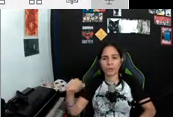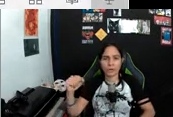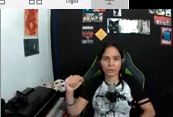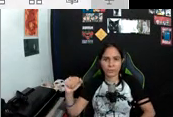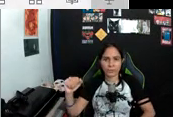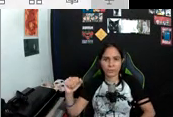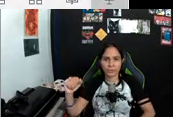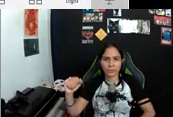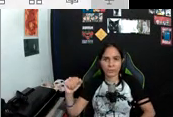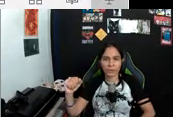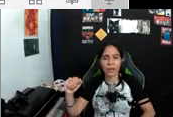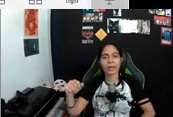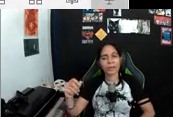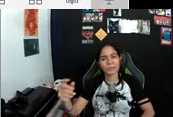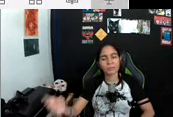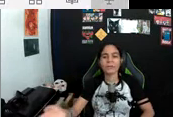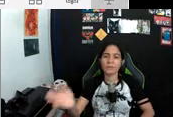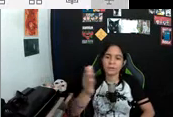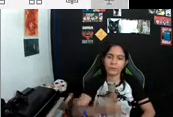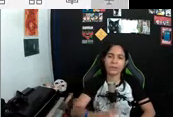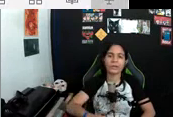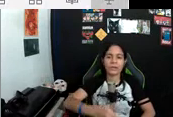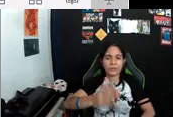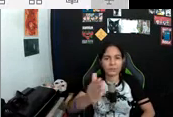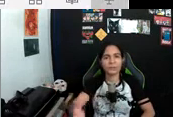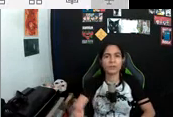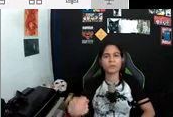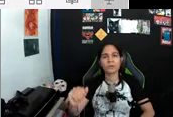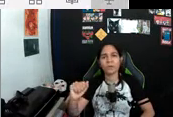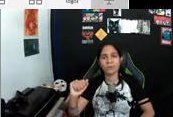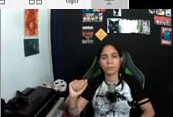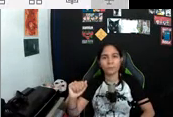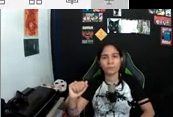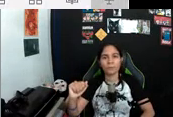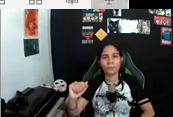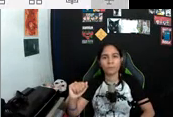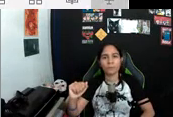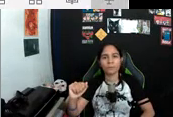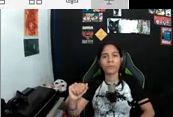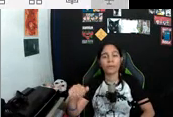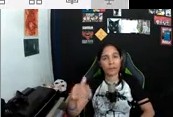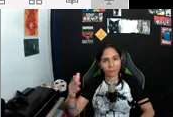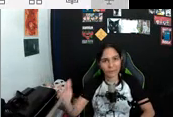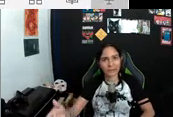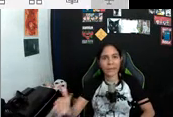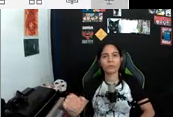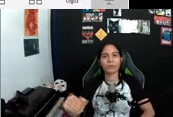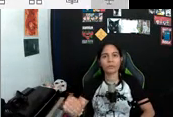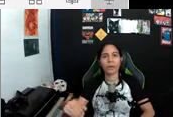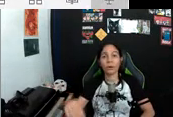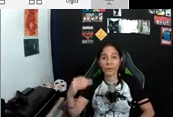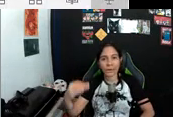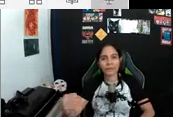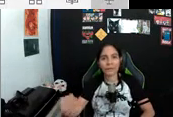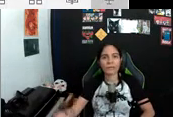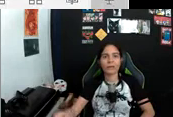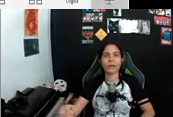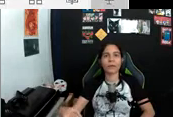quebrou o equipamento. Aí ela simplesmente foi na direção, denunciou. E ela fez certo.